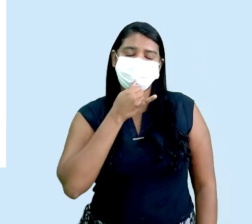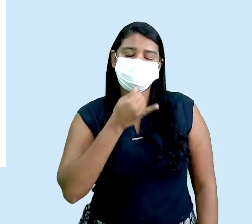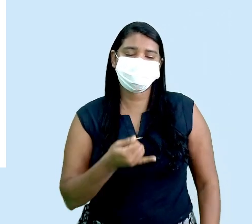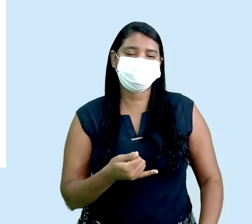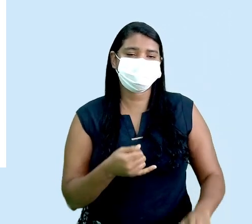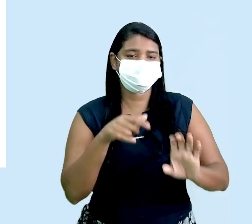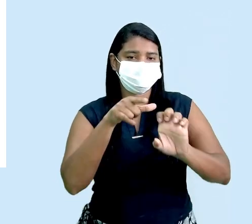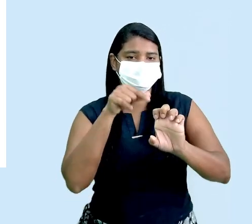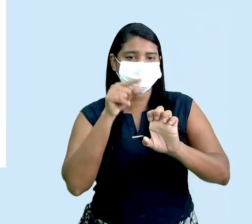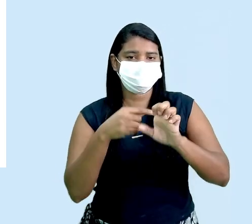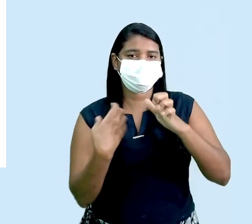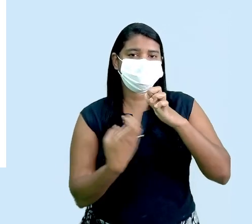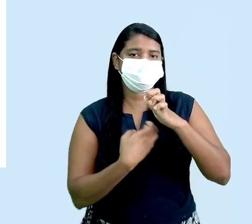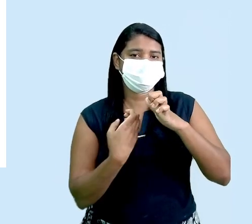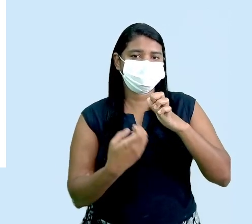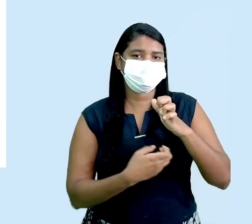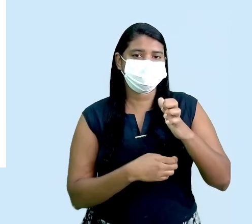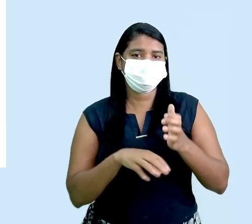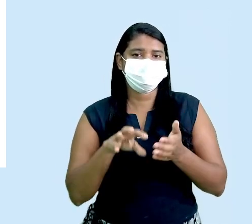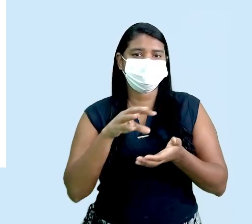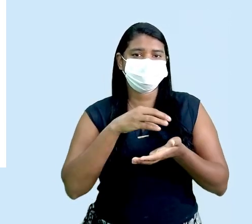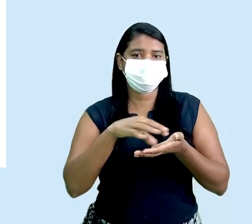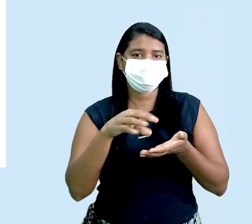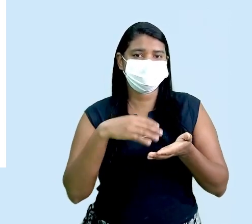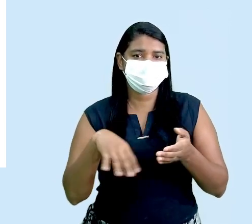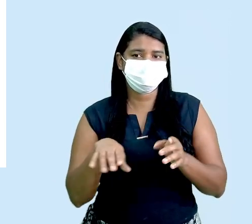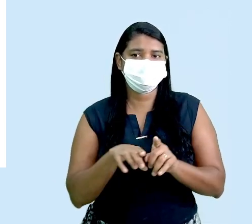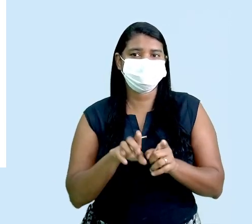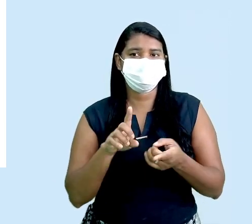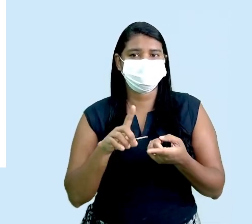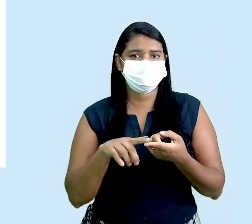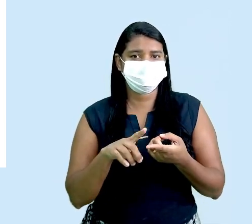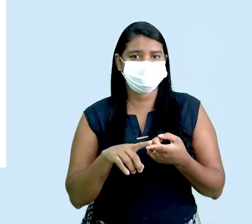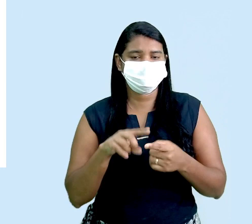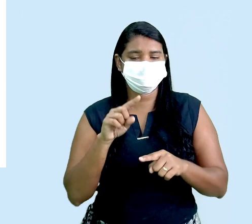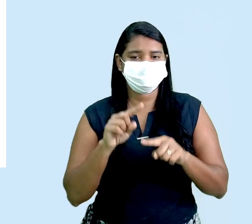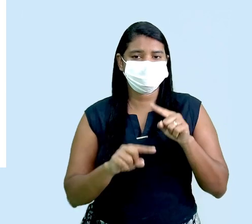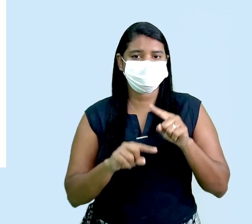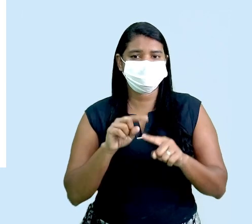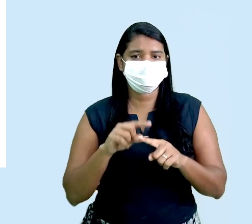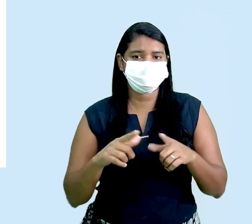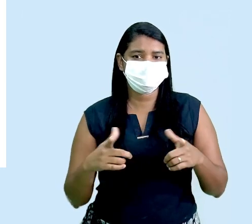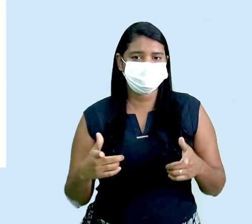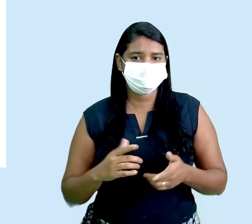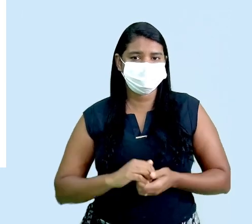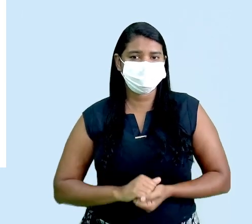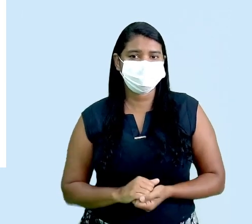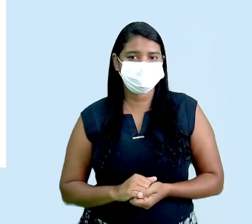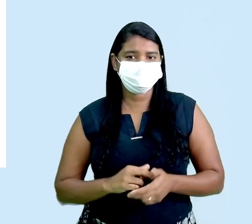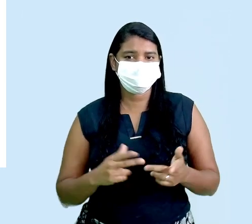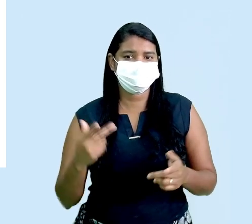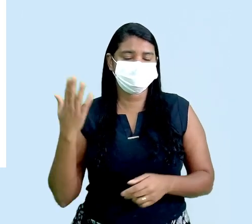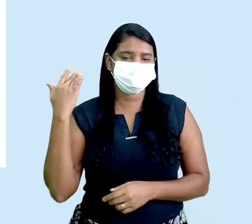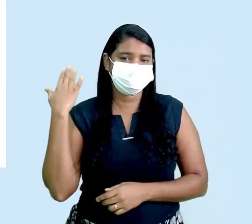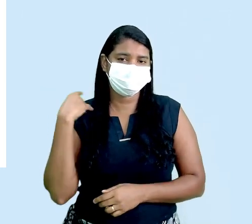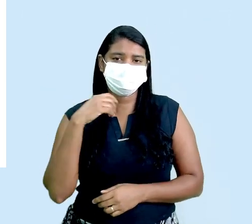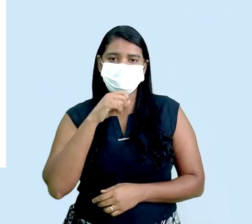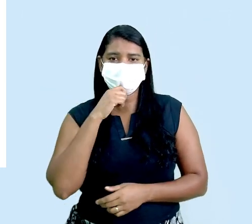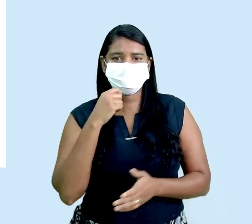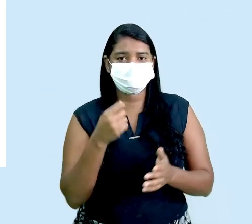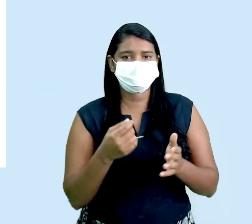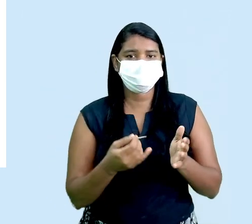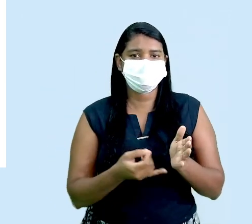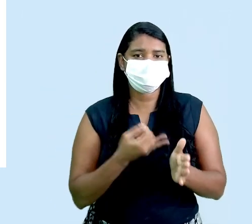empresas que vendem cópias desse tipo de material, né? Algumas mais antigas foram assinadas